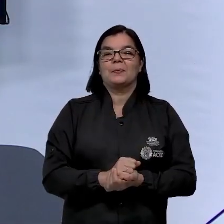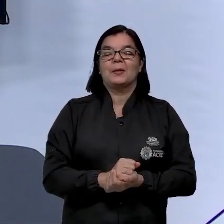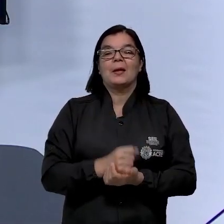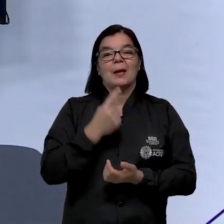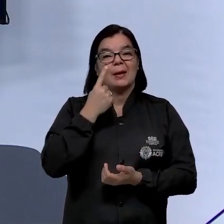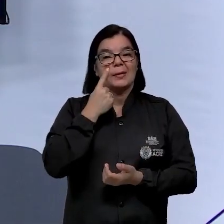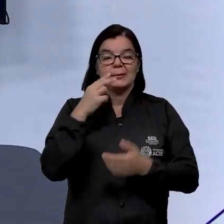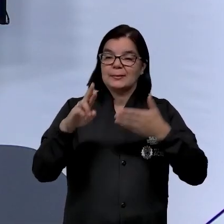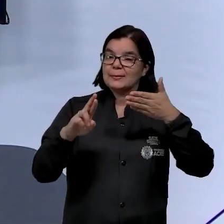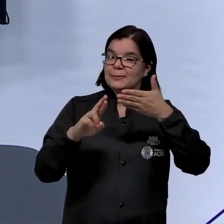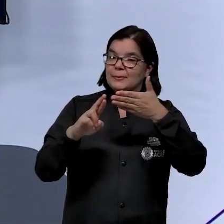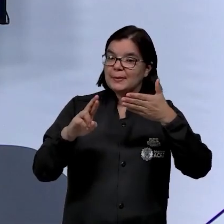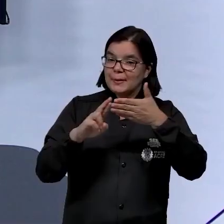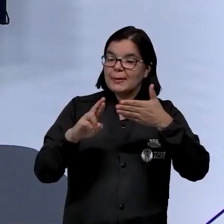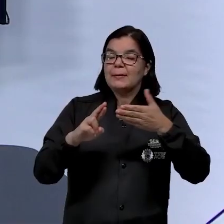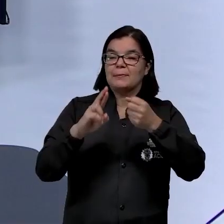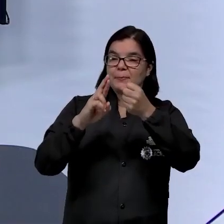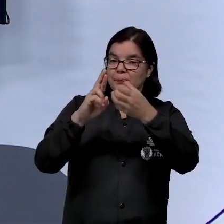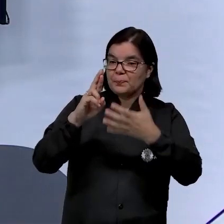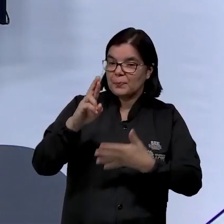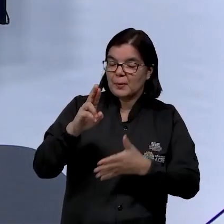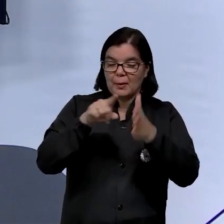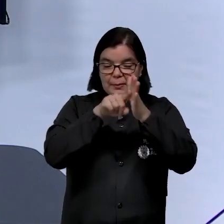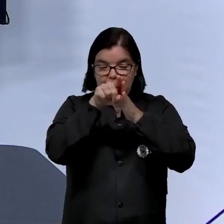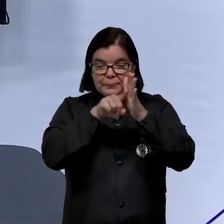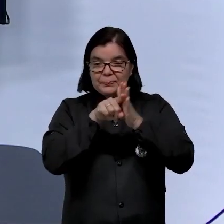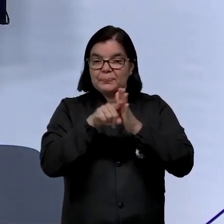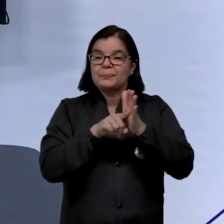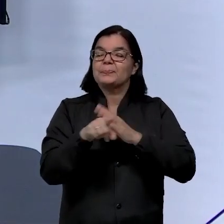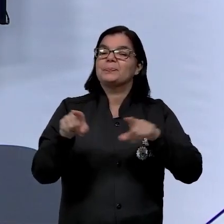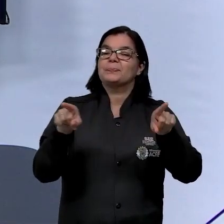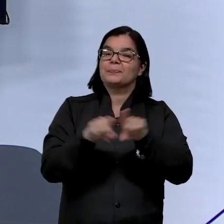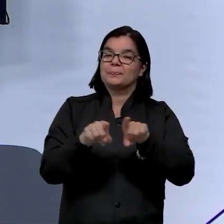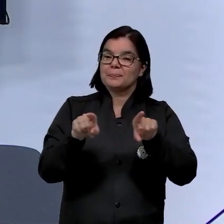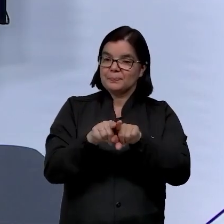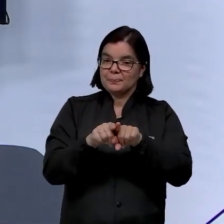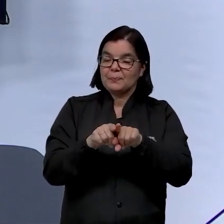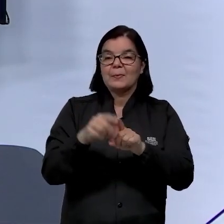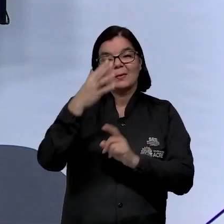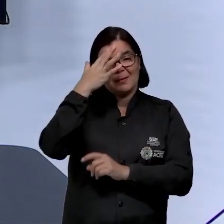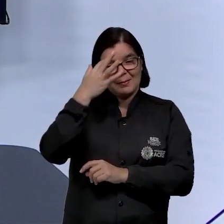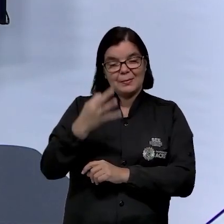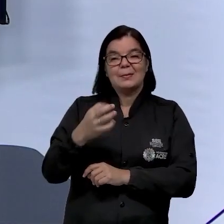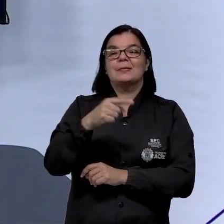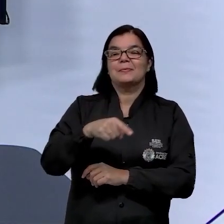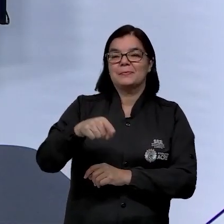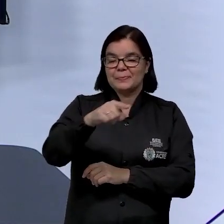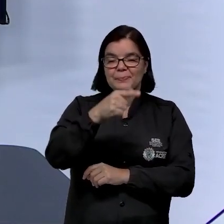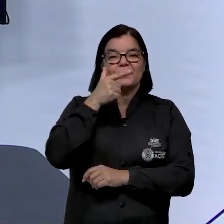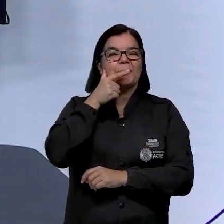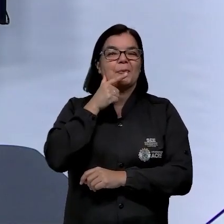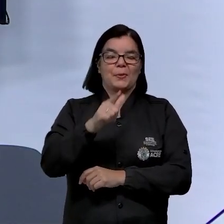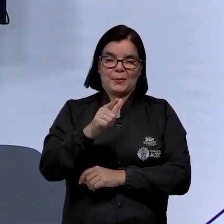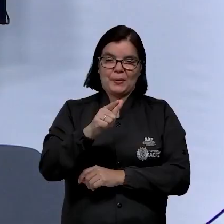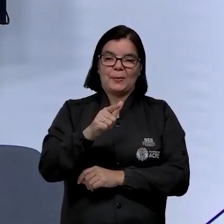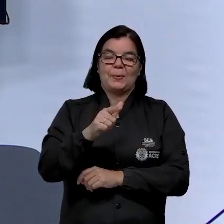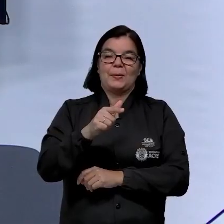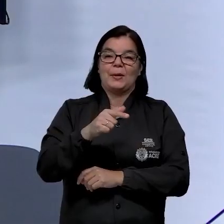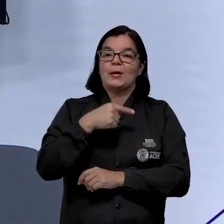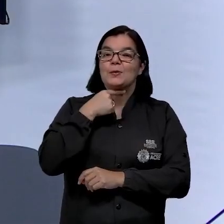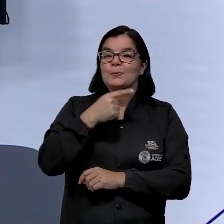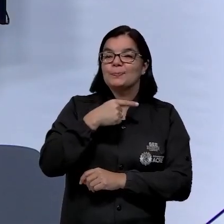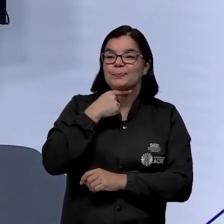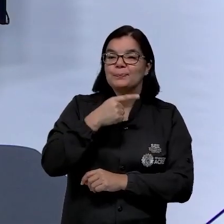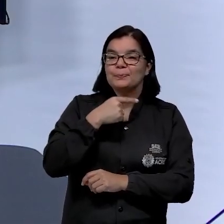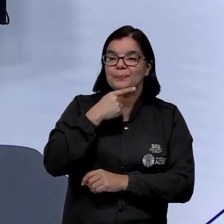acessando as referências bibliográficas, pesquisando também, que com certeza você vai conseguir sanar suas